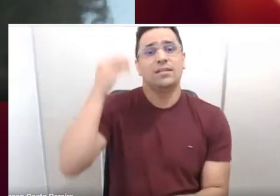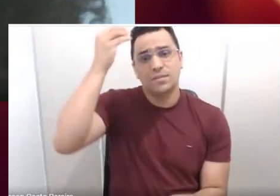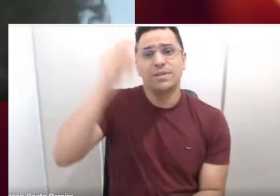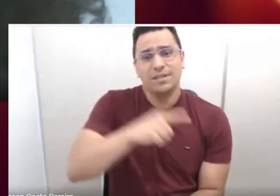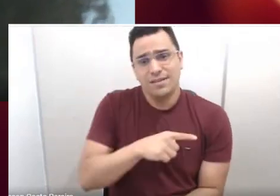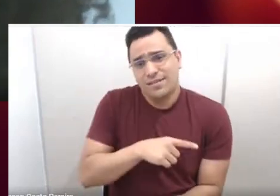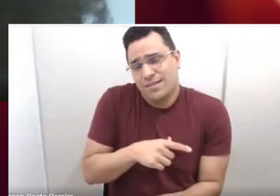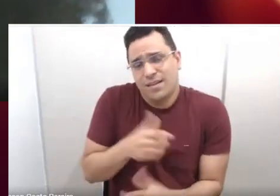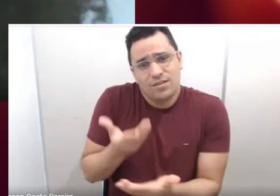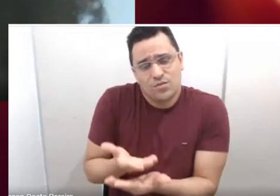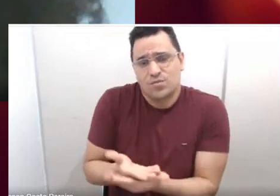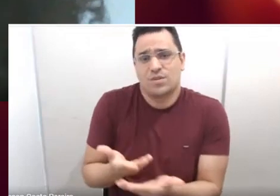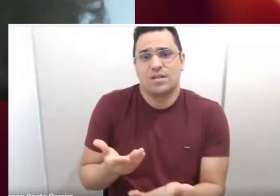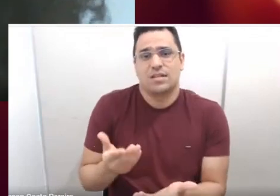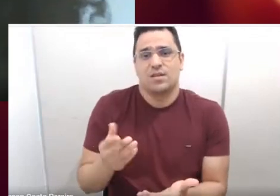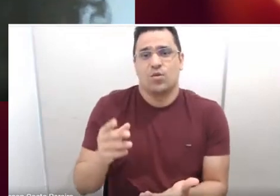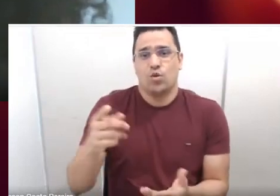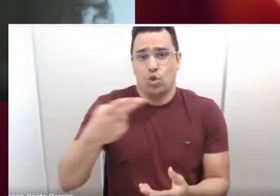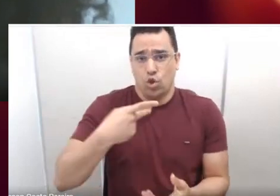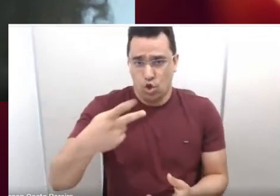gente constrói esse espaço, constrói justamente